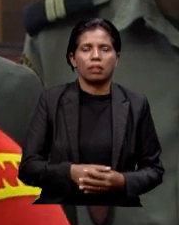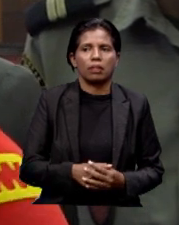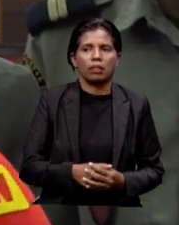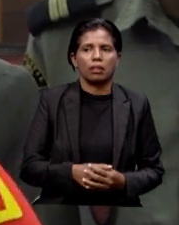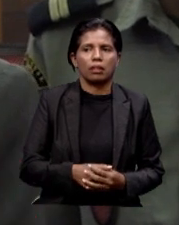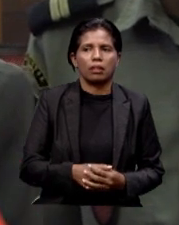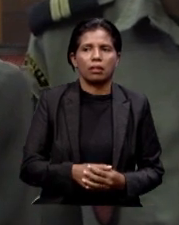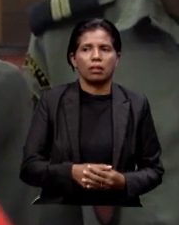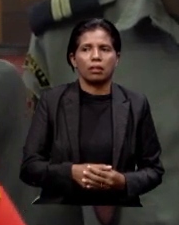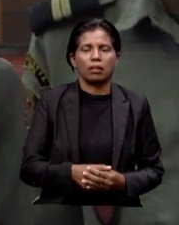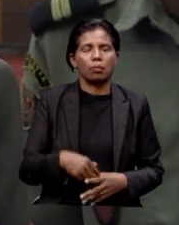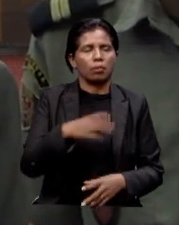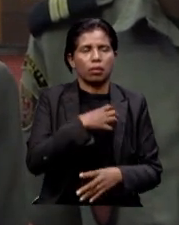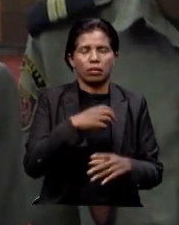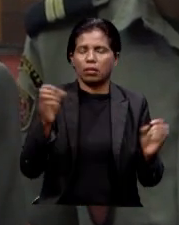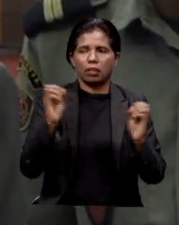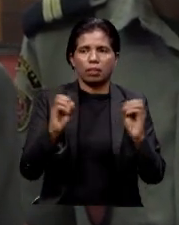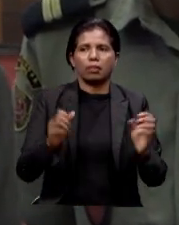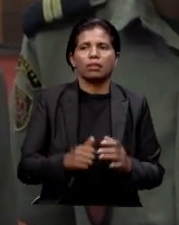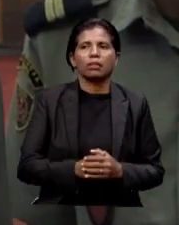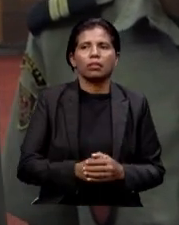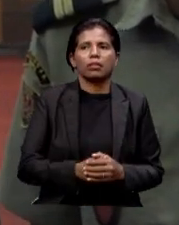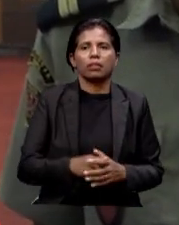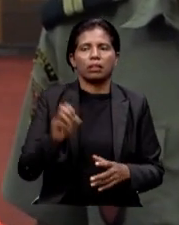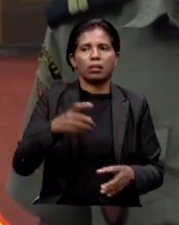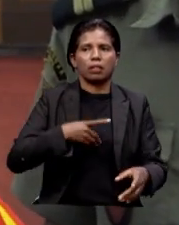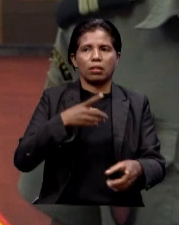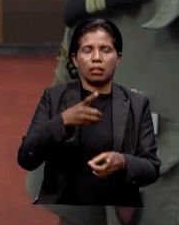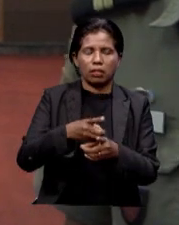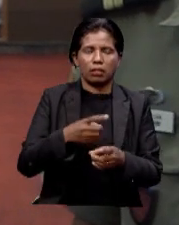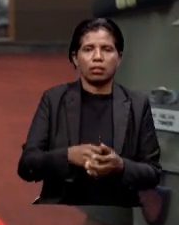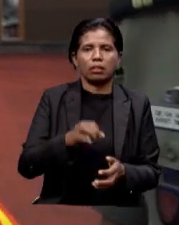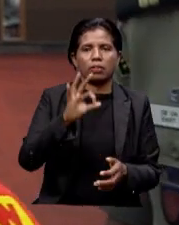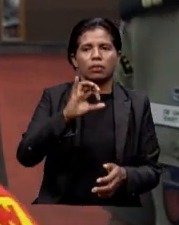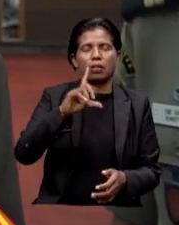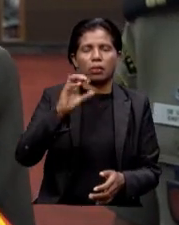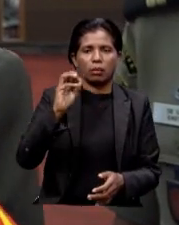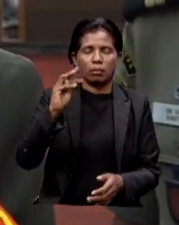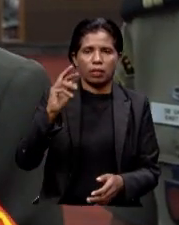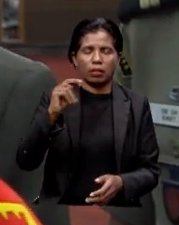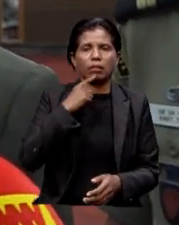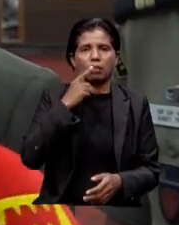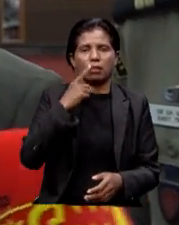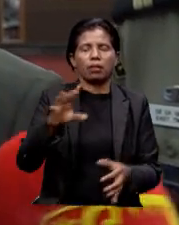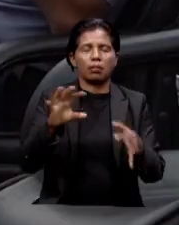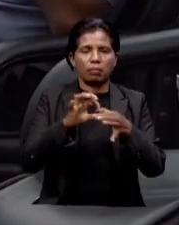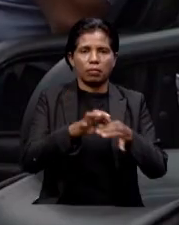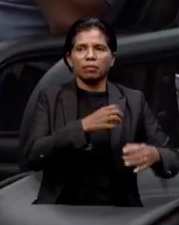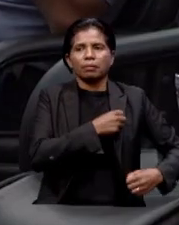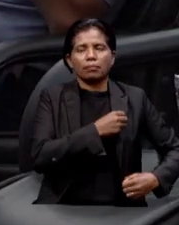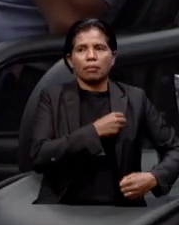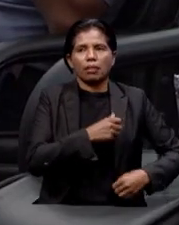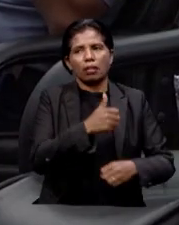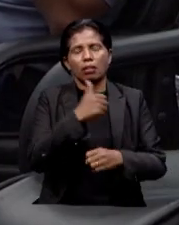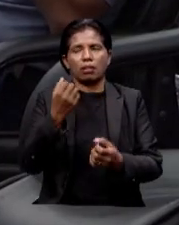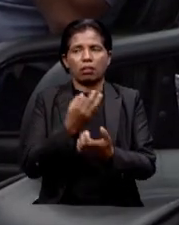Não, décimo terceiro lá é. Décimo terceiro é um direito. Filomeno da Paixão de Jesus Satutan, membro FFDTL Balun,